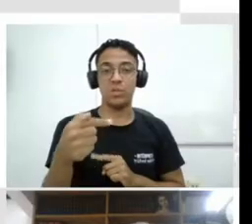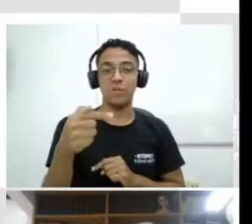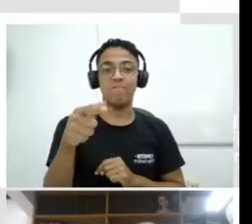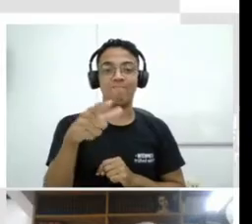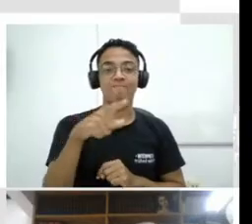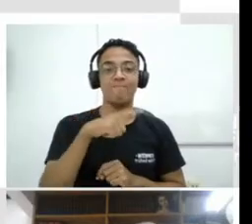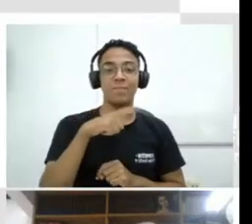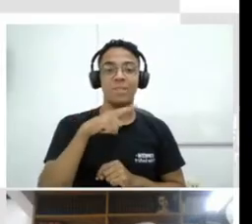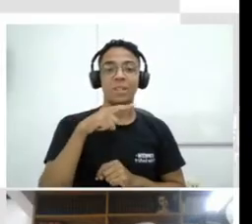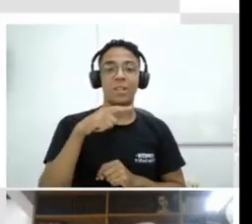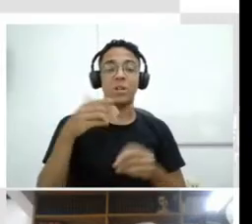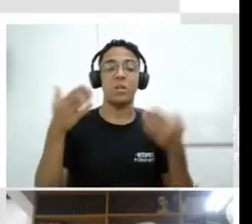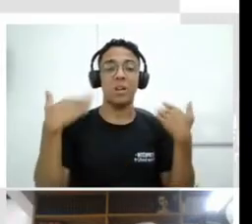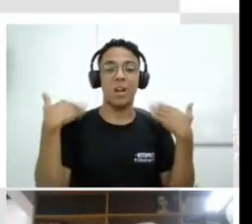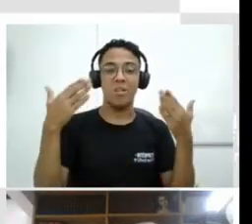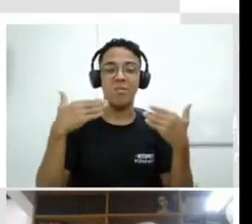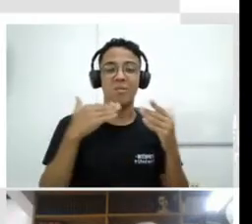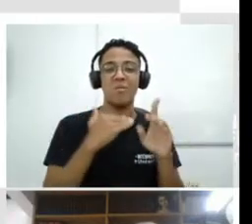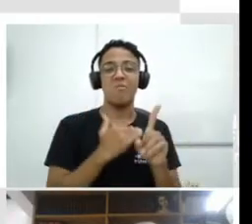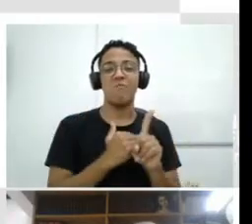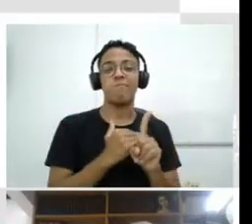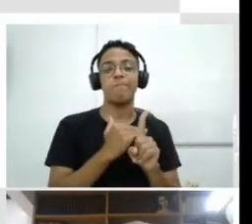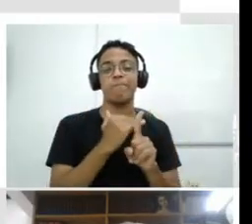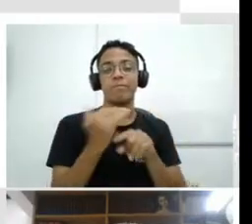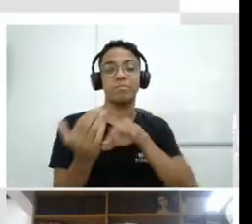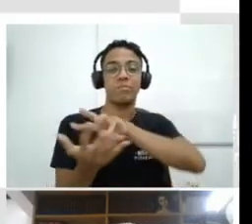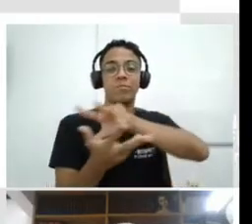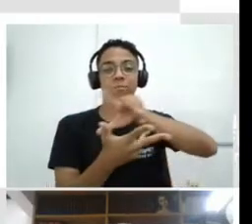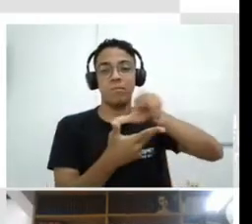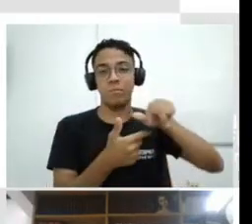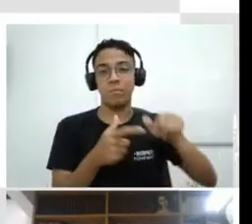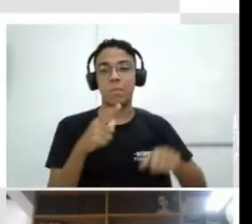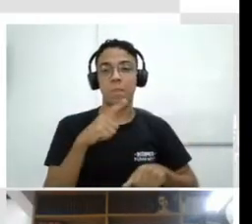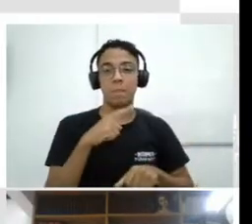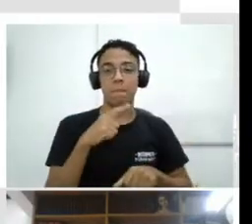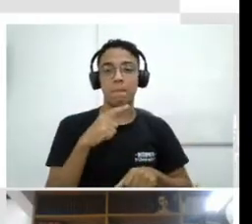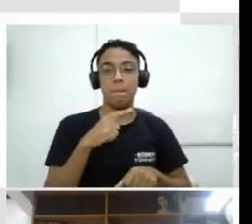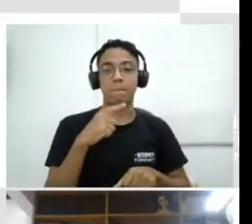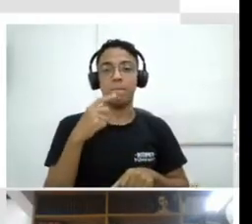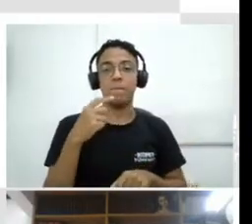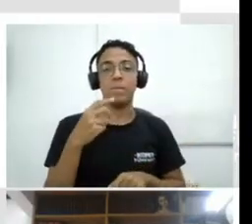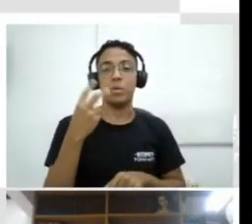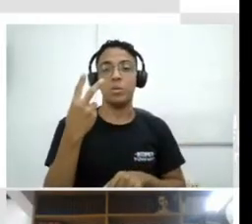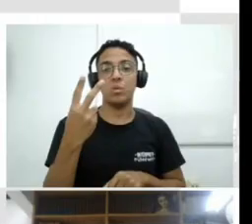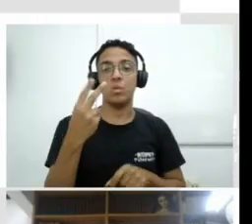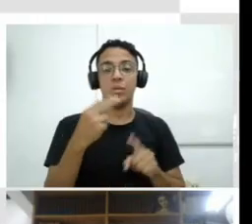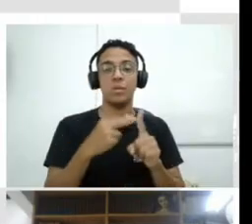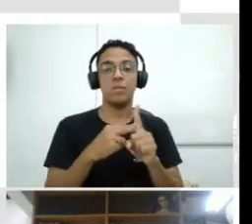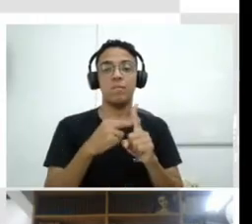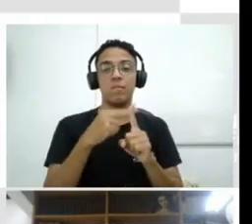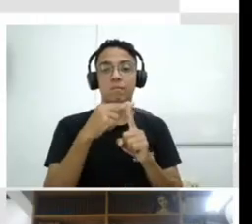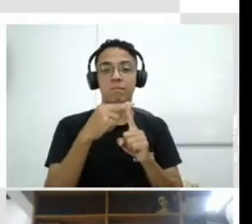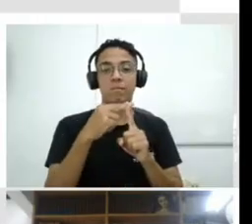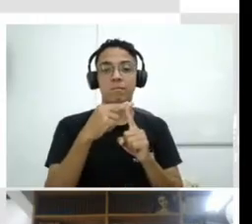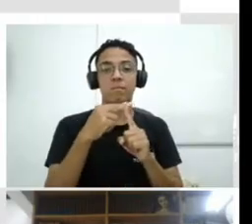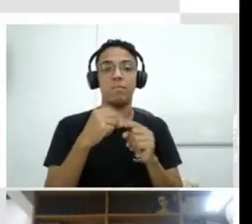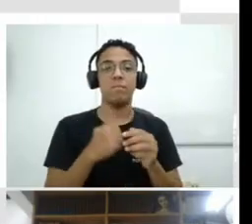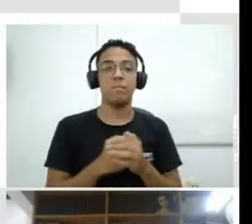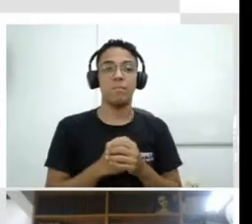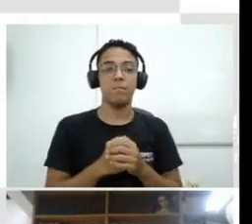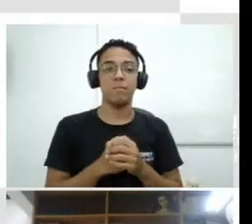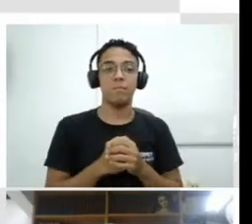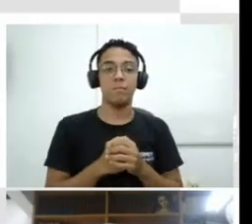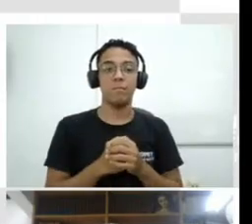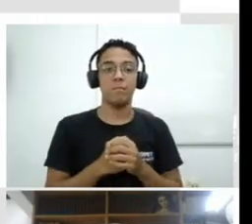uma temperatura média global de 2 graus Celsius, e se nós tivéssemos um gráfico mais atualizado, já